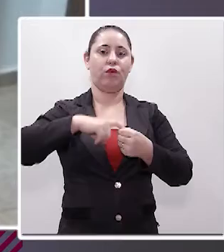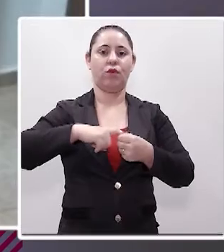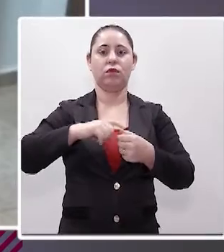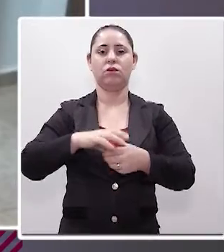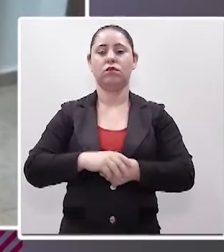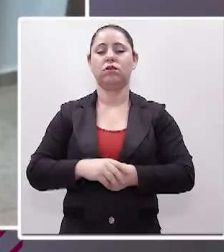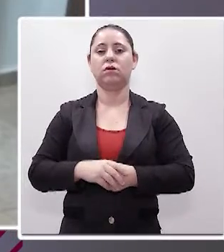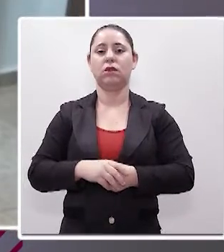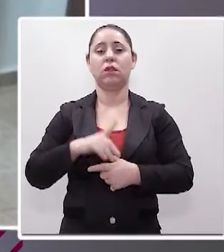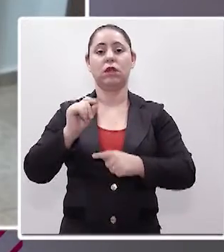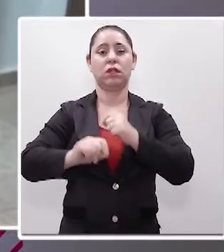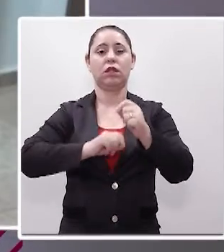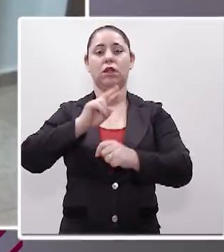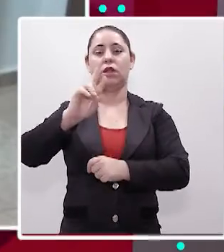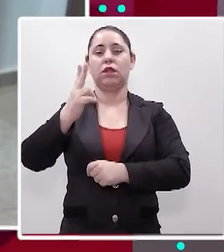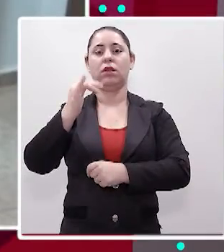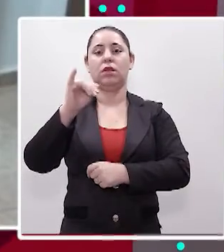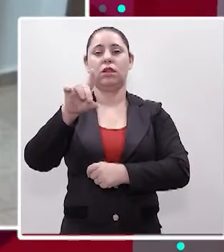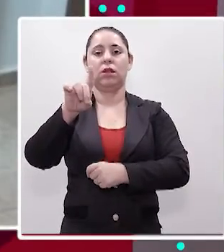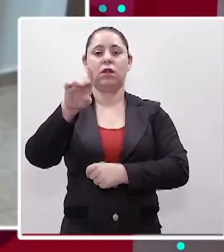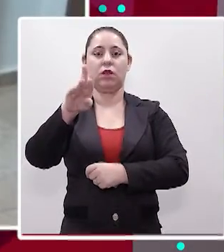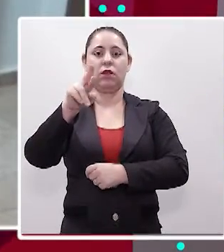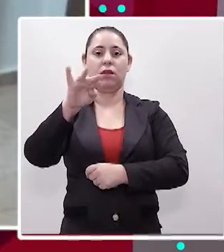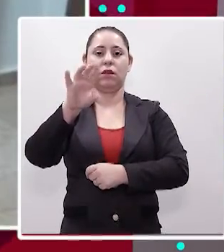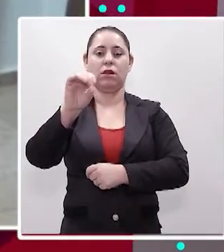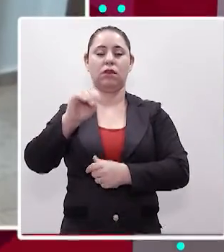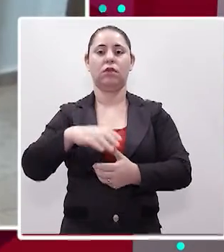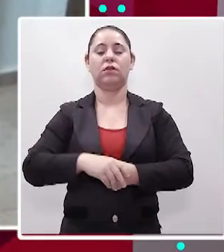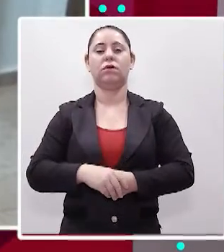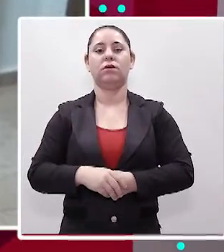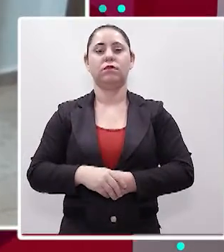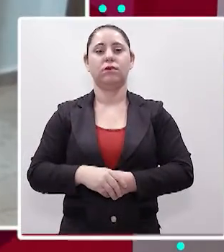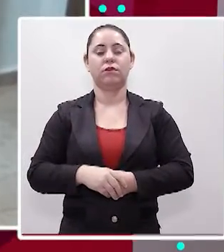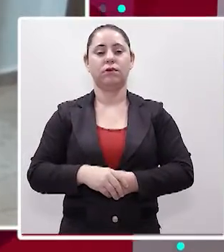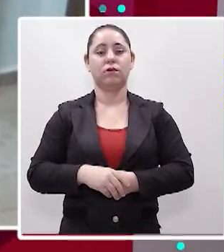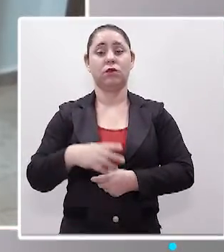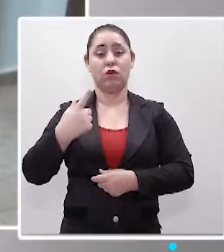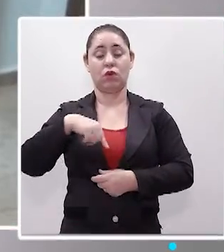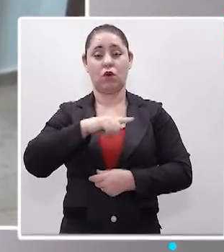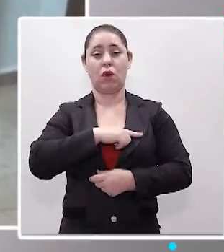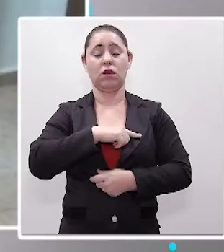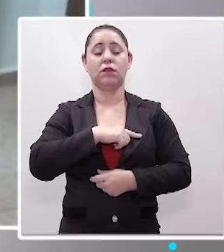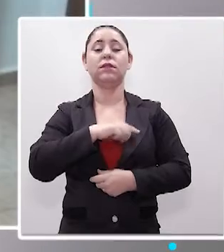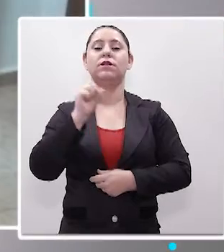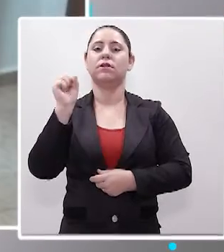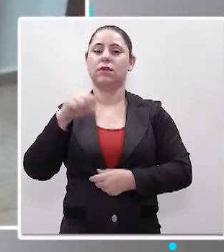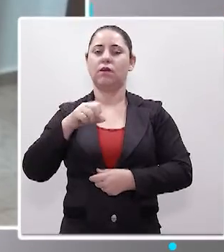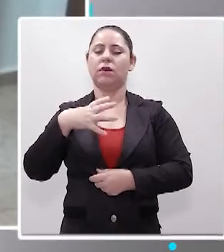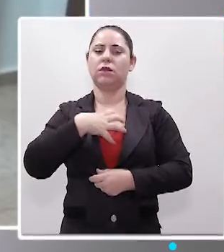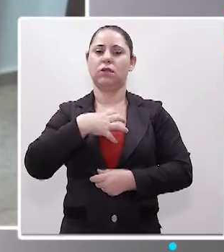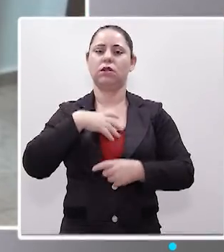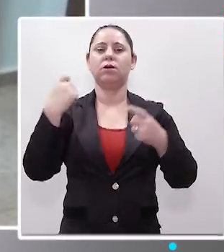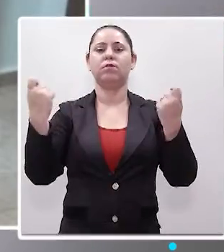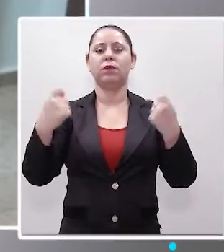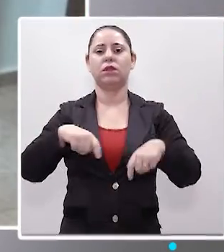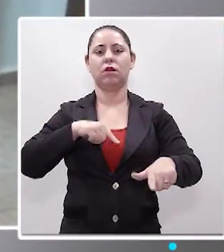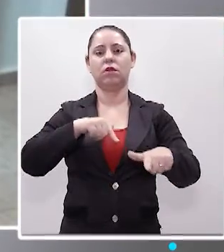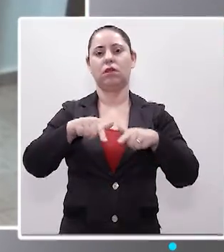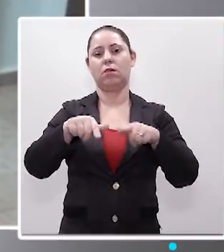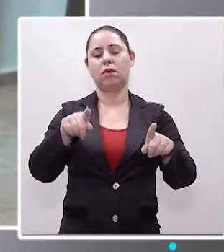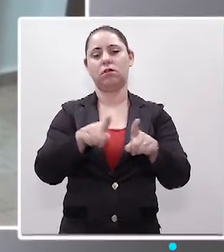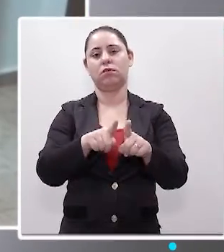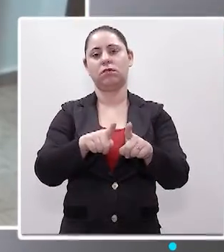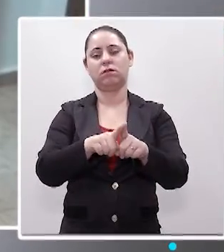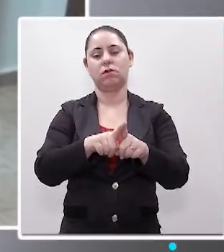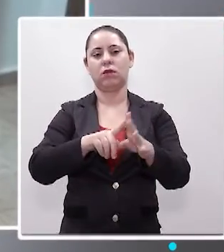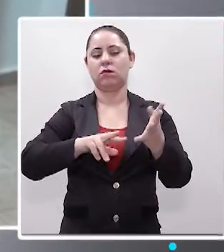num retorno chamado de híbrido, dependendo do que for o híbrido, a gente vai sim sentir